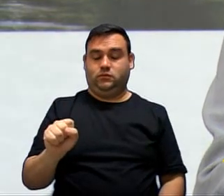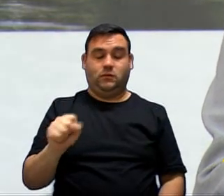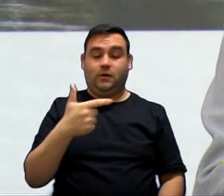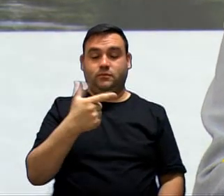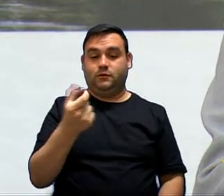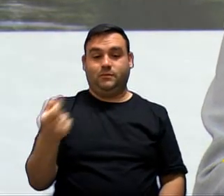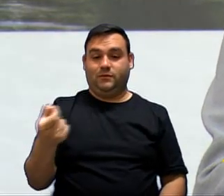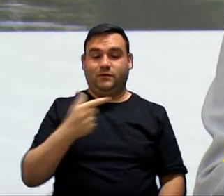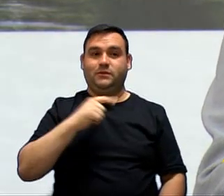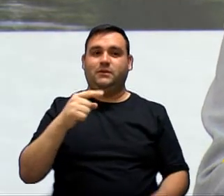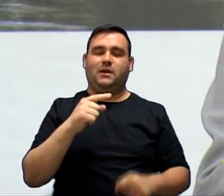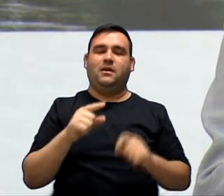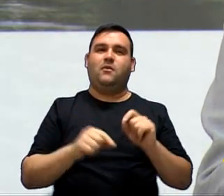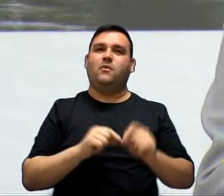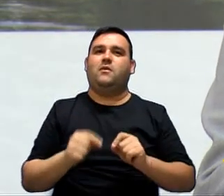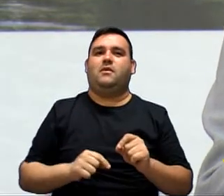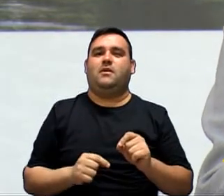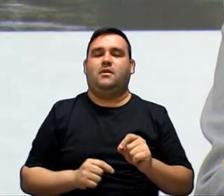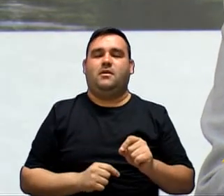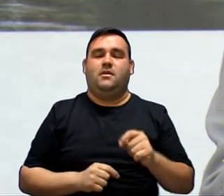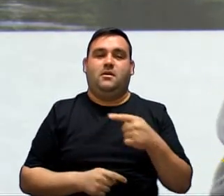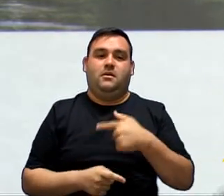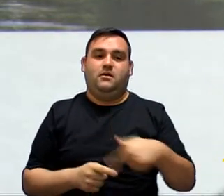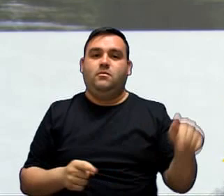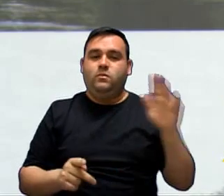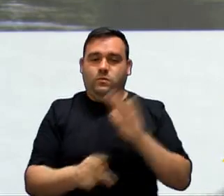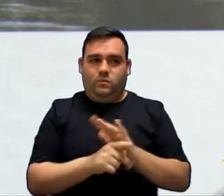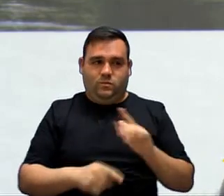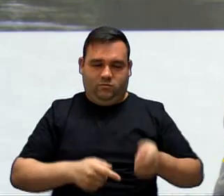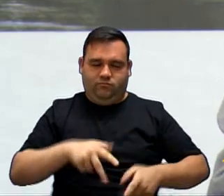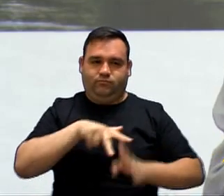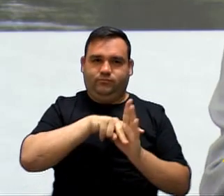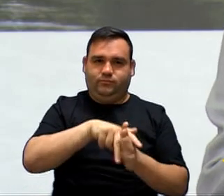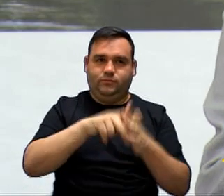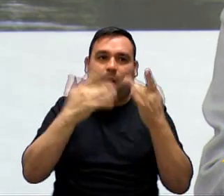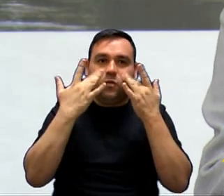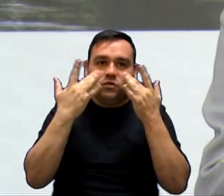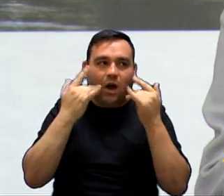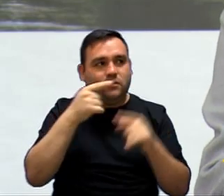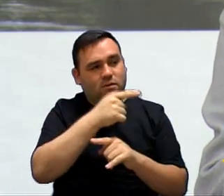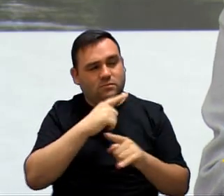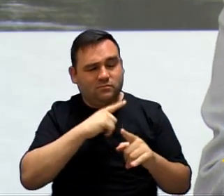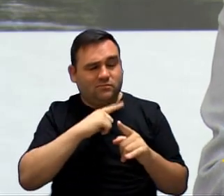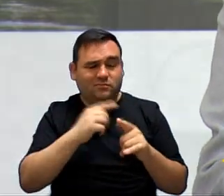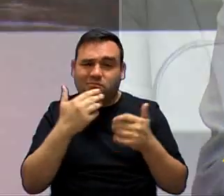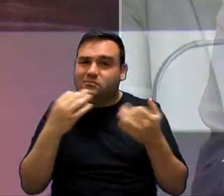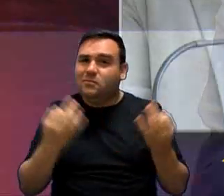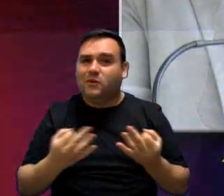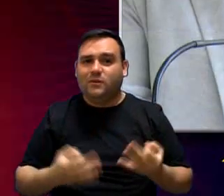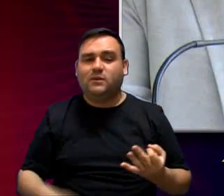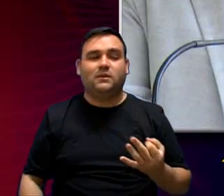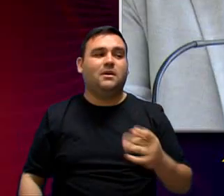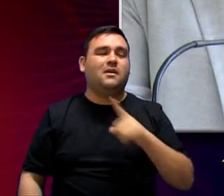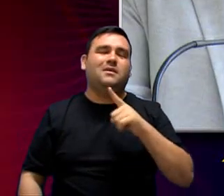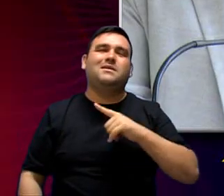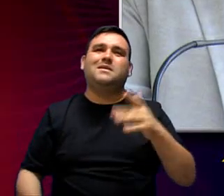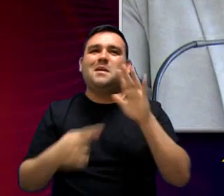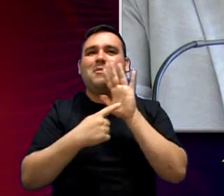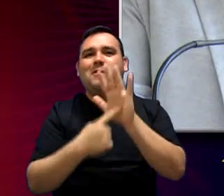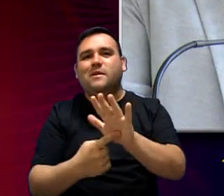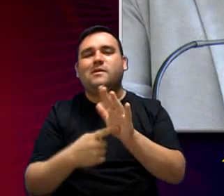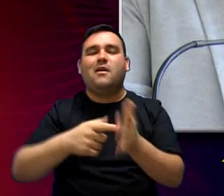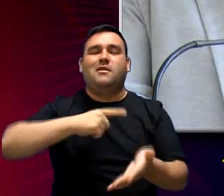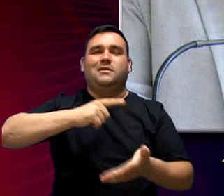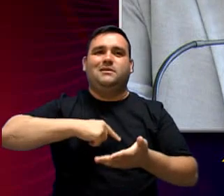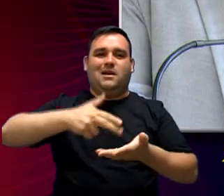fazer a semana dos tropeiros no Teatro Municipal. Perfeito. Com apresentações, com balé,